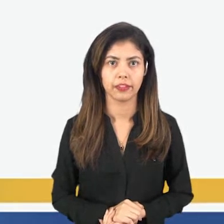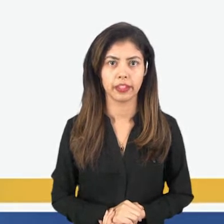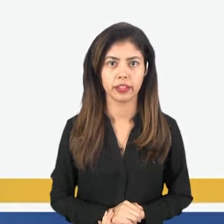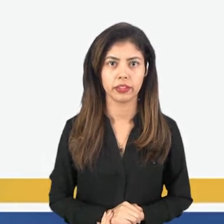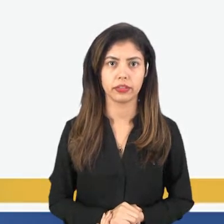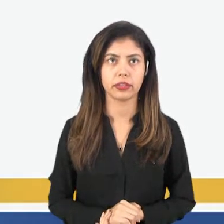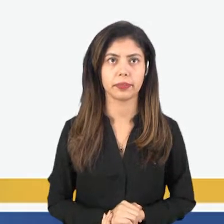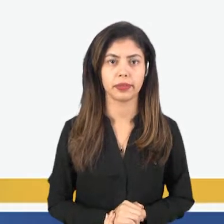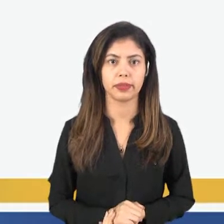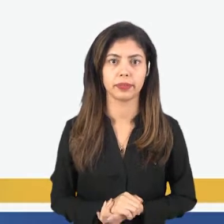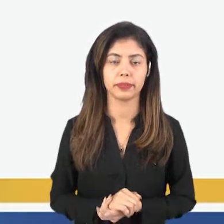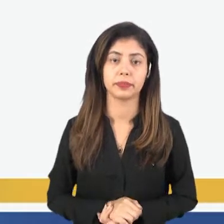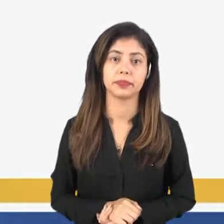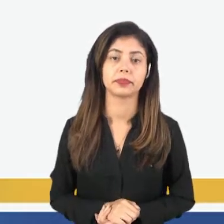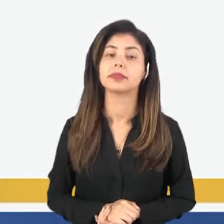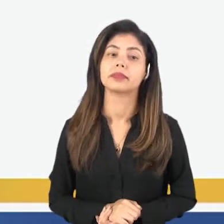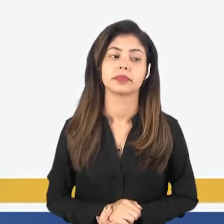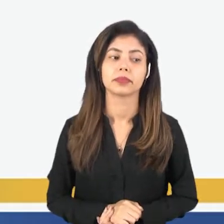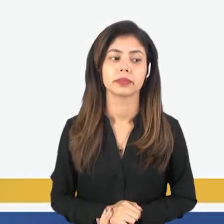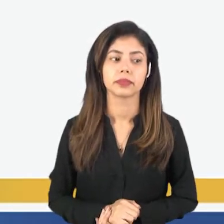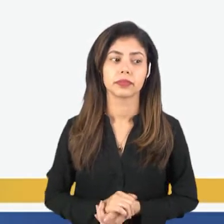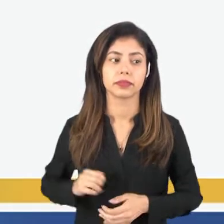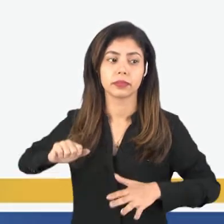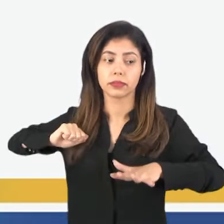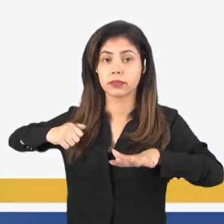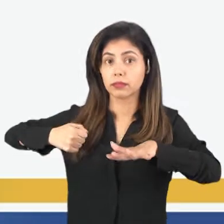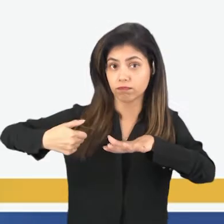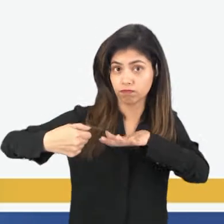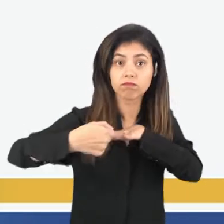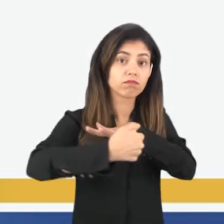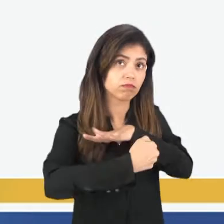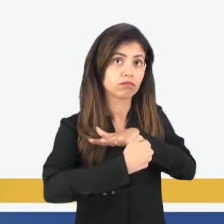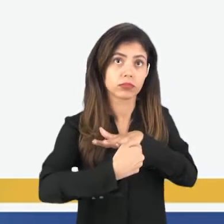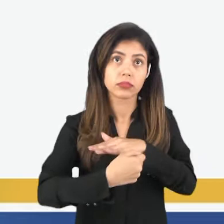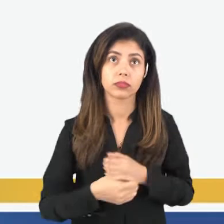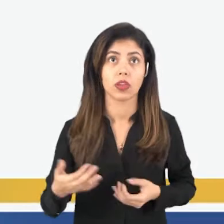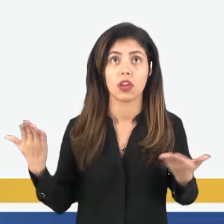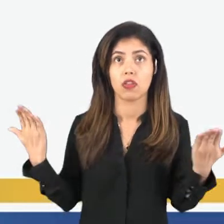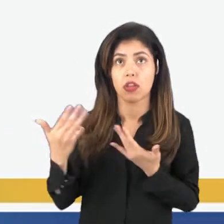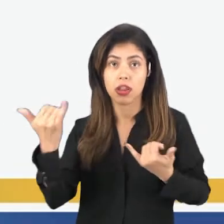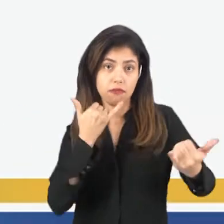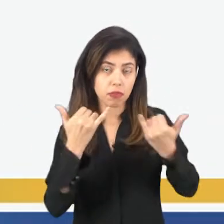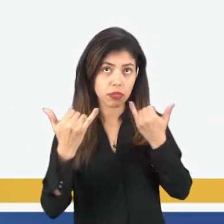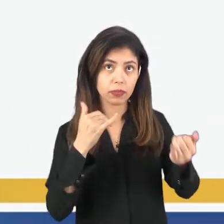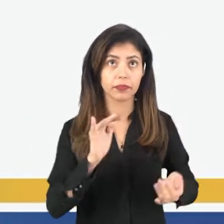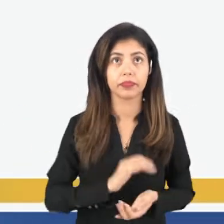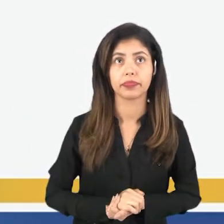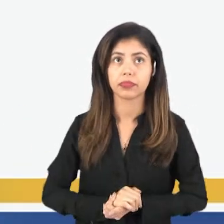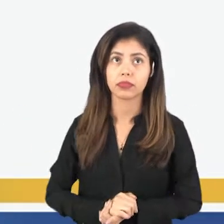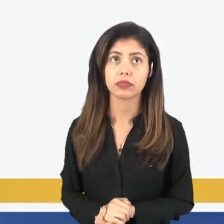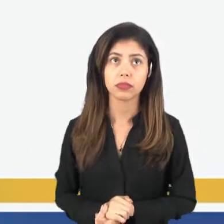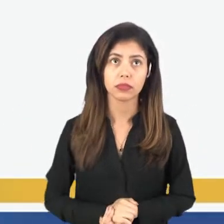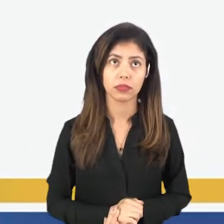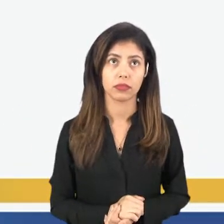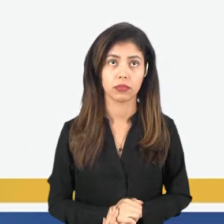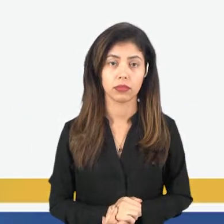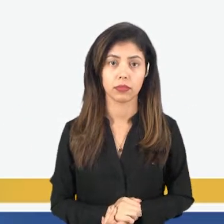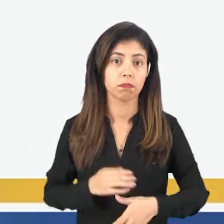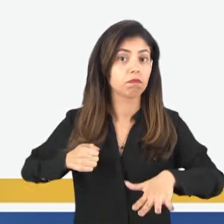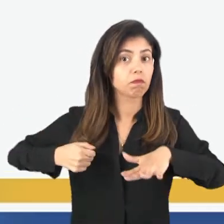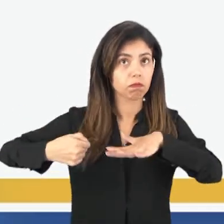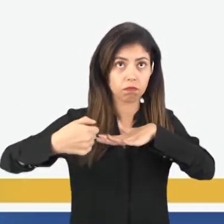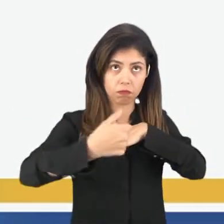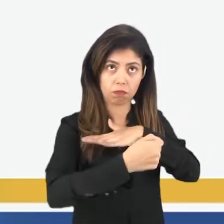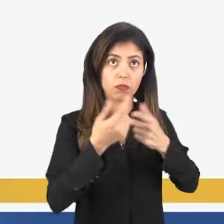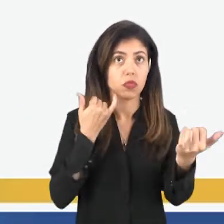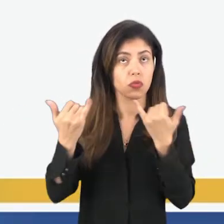Vamos ver o primeiro, ó, os perigos das fake news na era da informação. Texto 1, como eu falei, ó. Fake